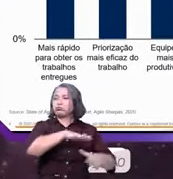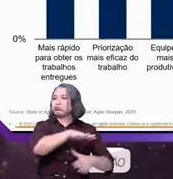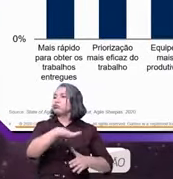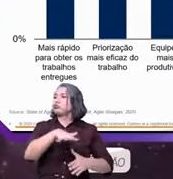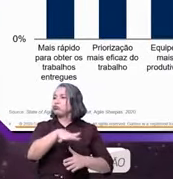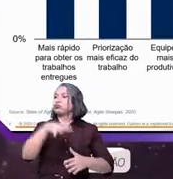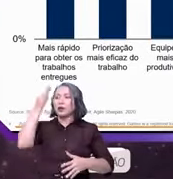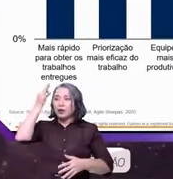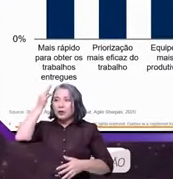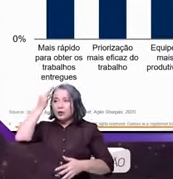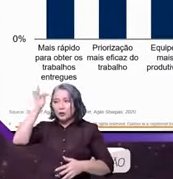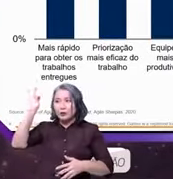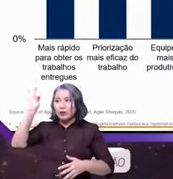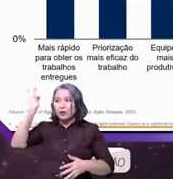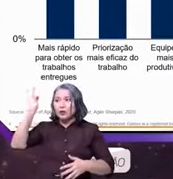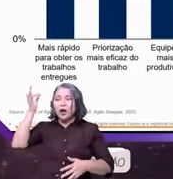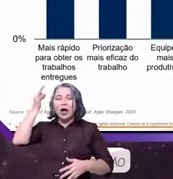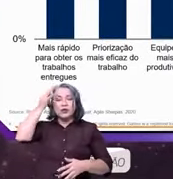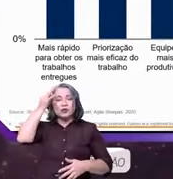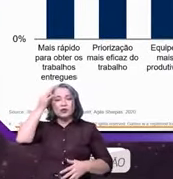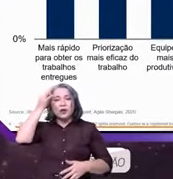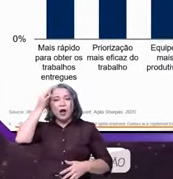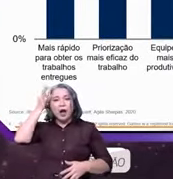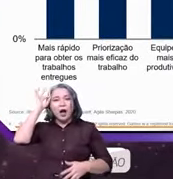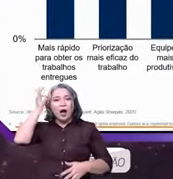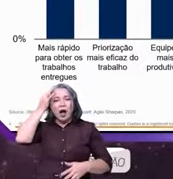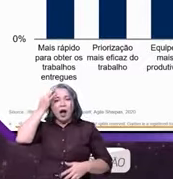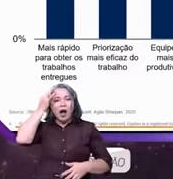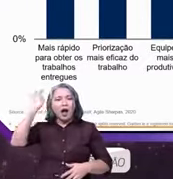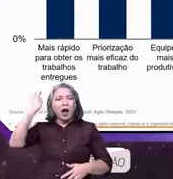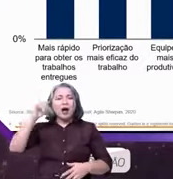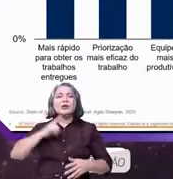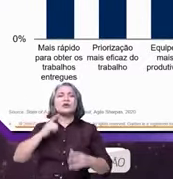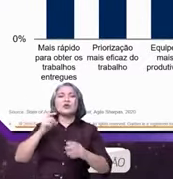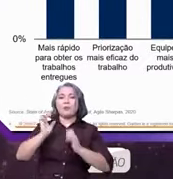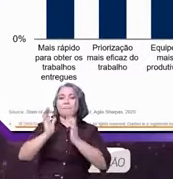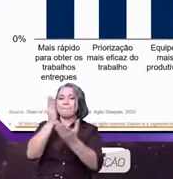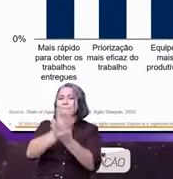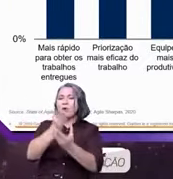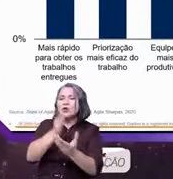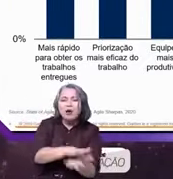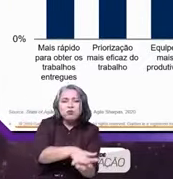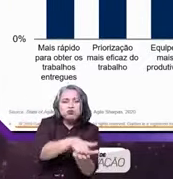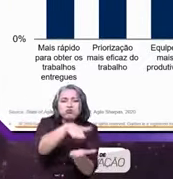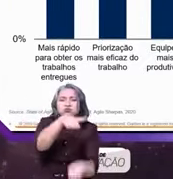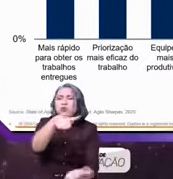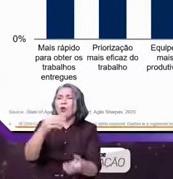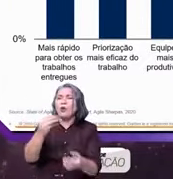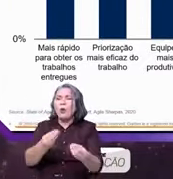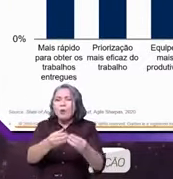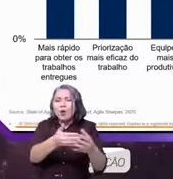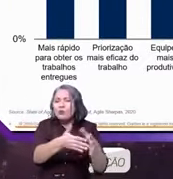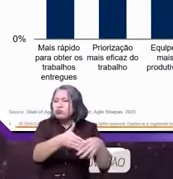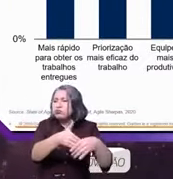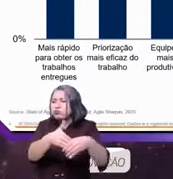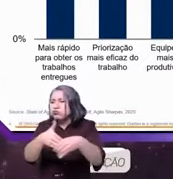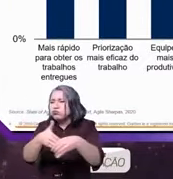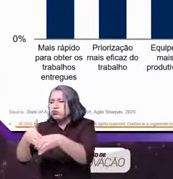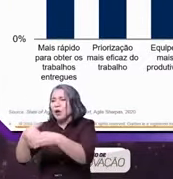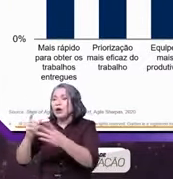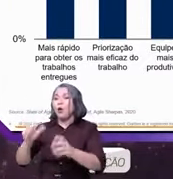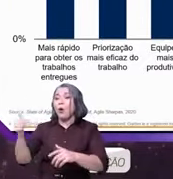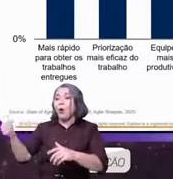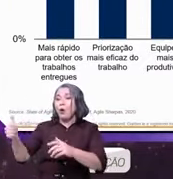métodos ágeis para melhoria de processos institucionais, para condução de outros projetos, isso